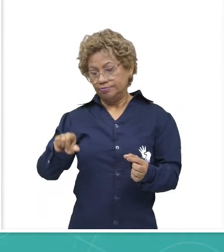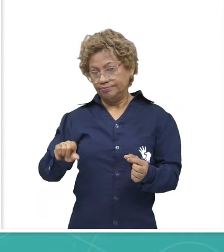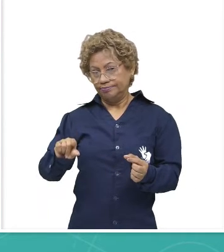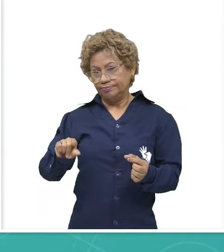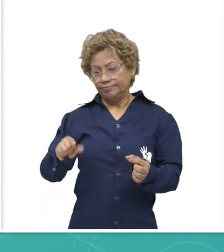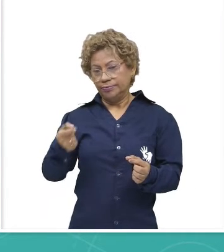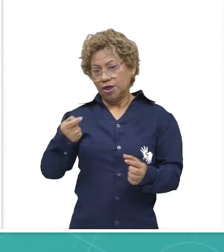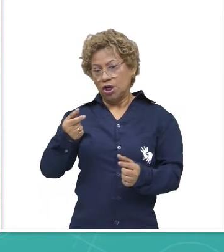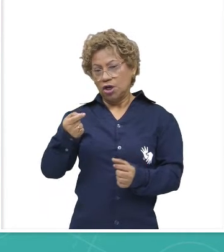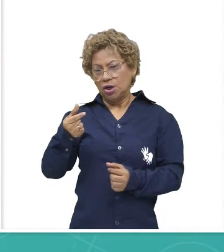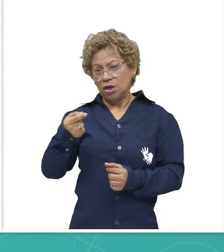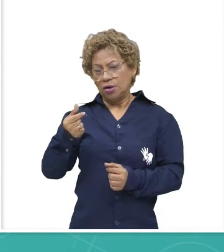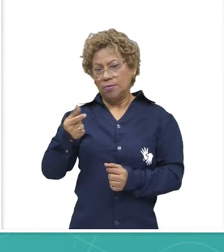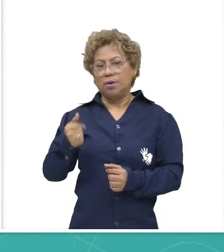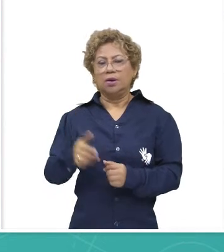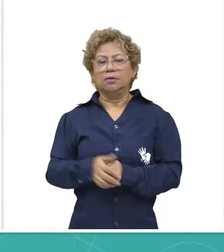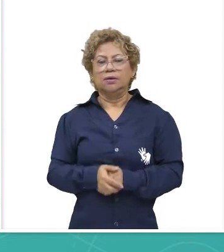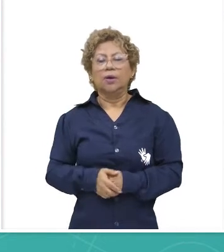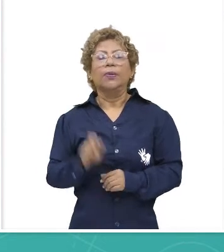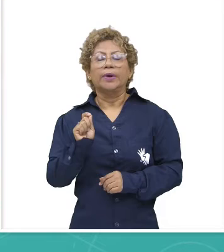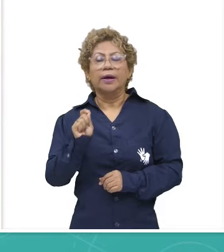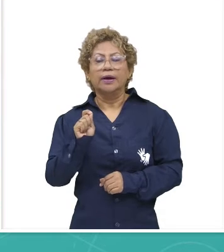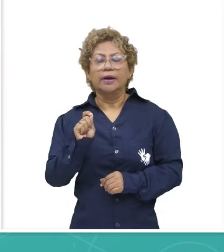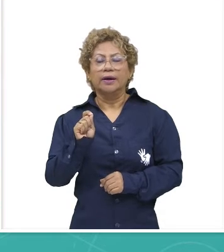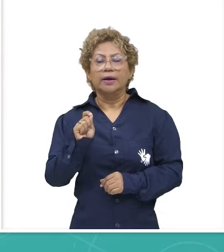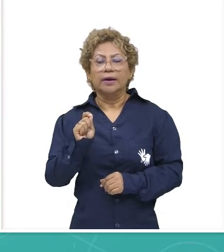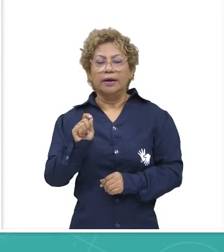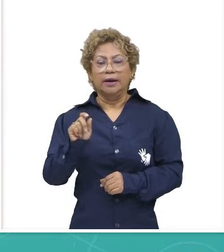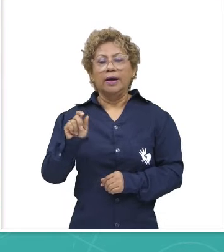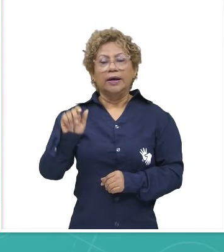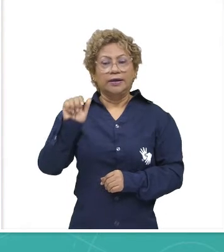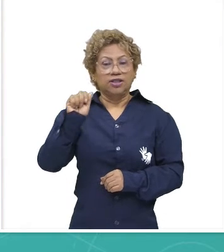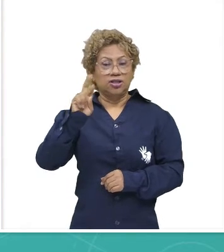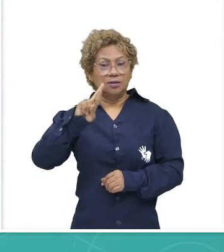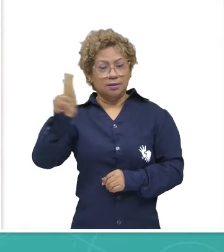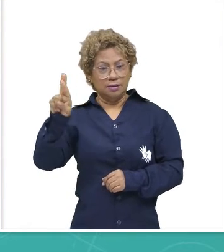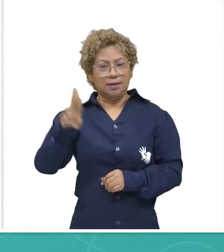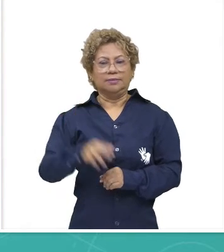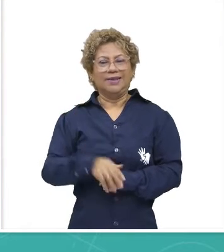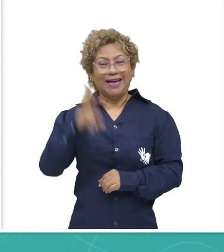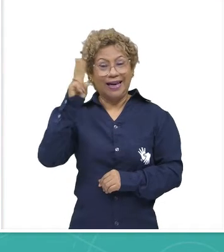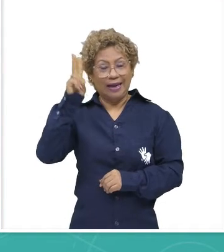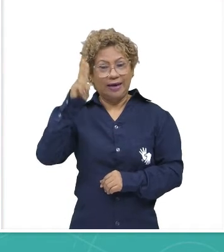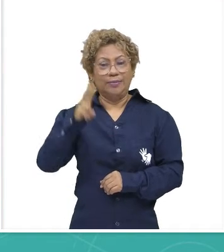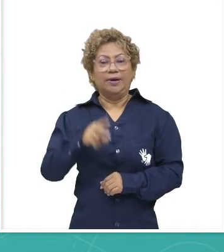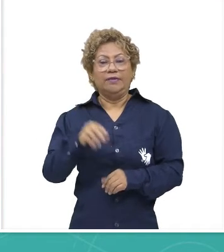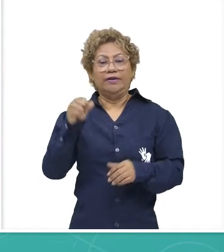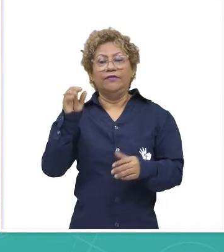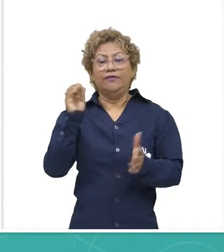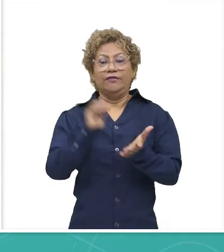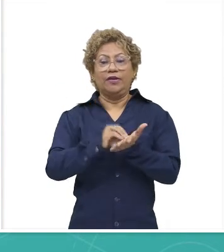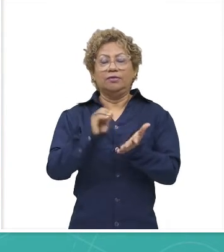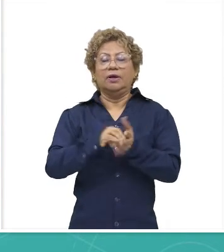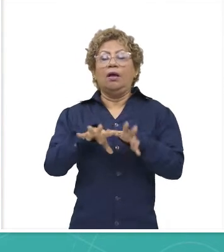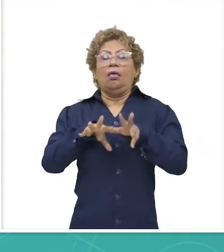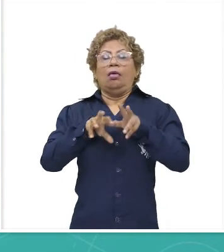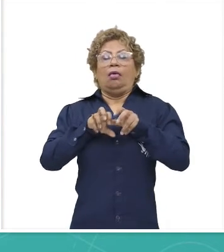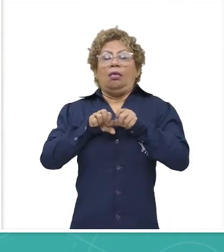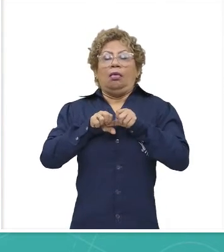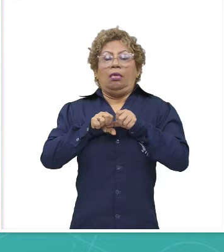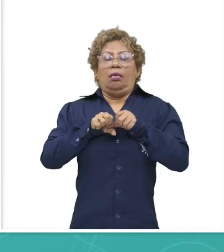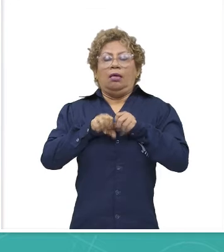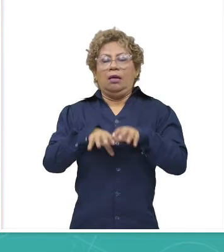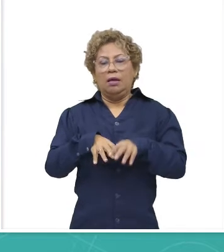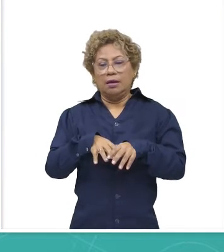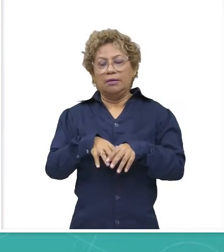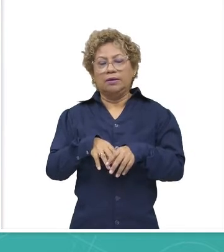pouca quantidade de moléculas de ar. Quando a altitude é menor, ou